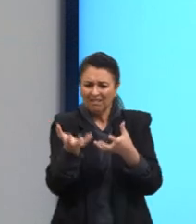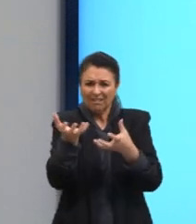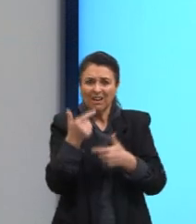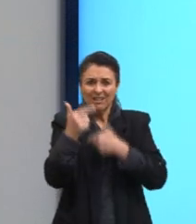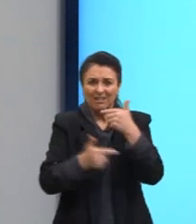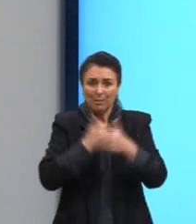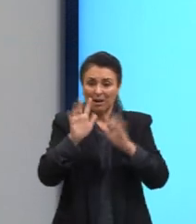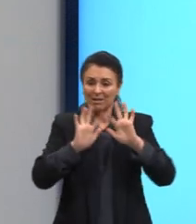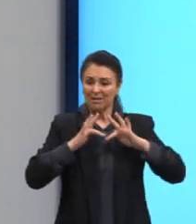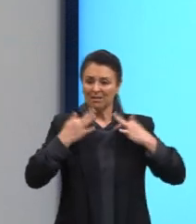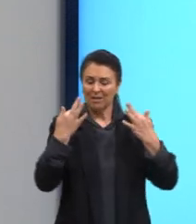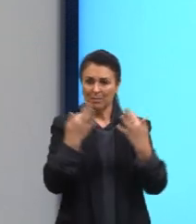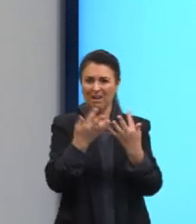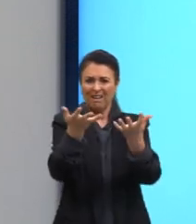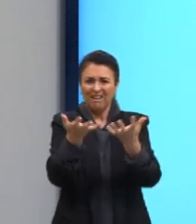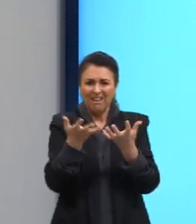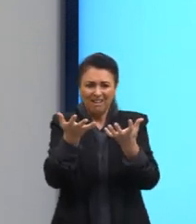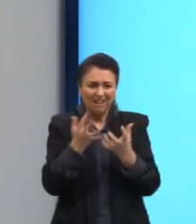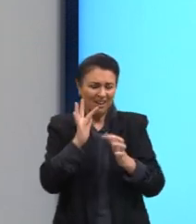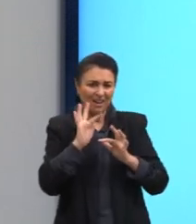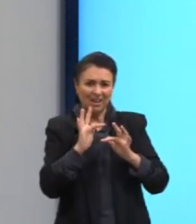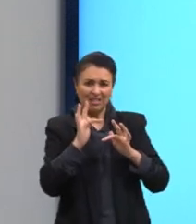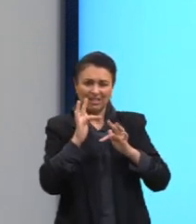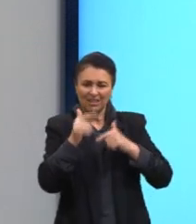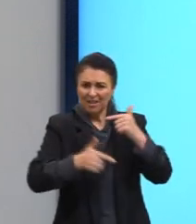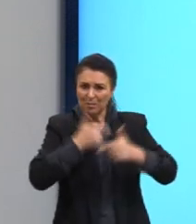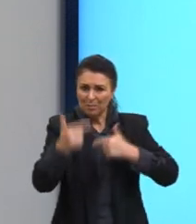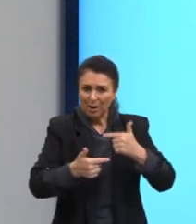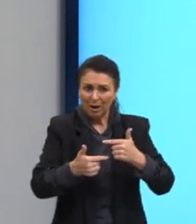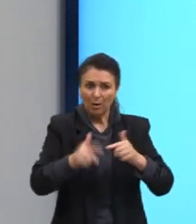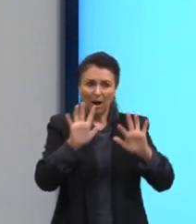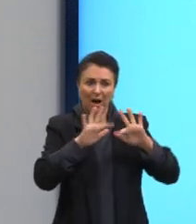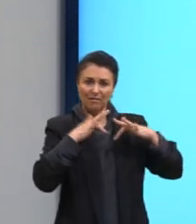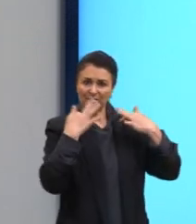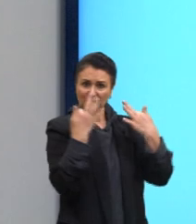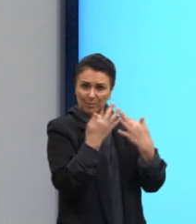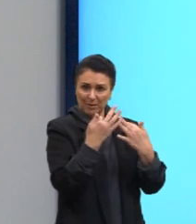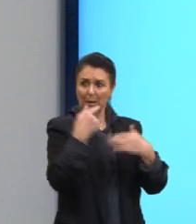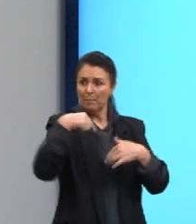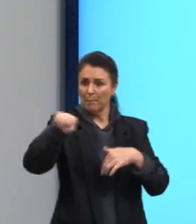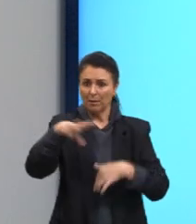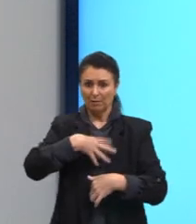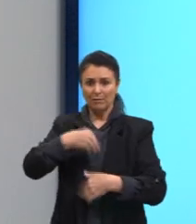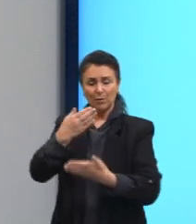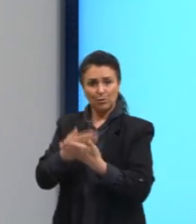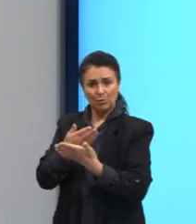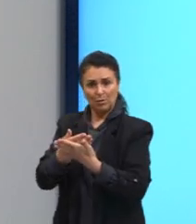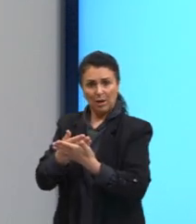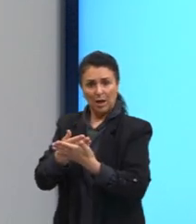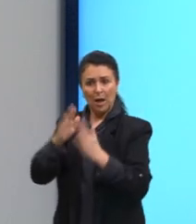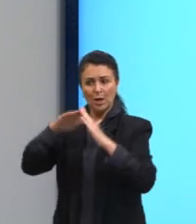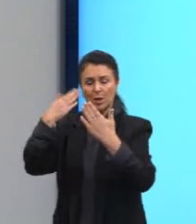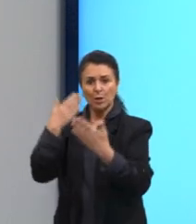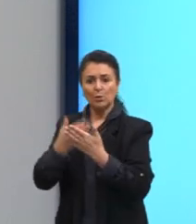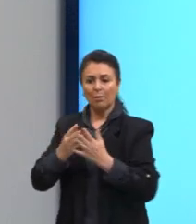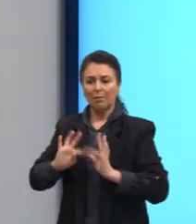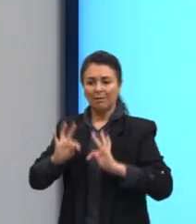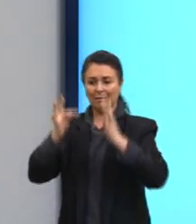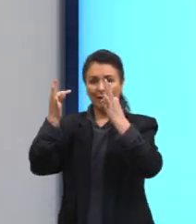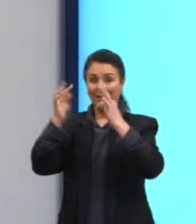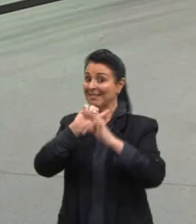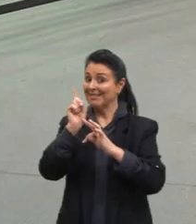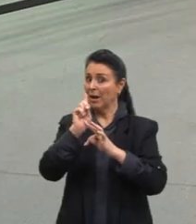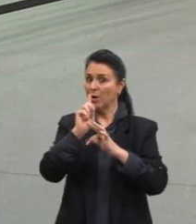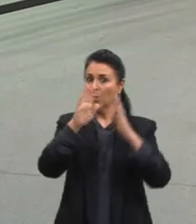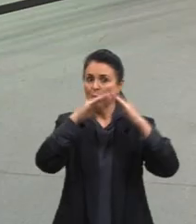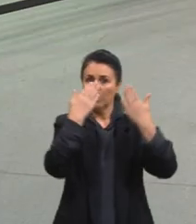essas famílias e coloca os seus filhos em escolas técnicas e não em escolas humanistas então